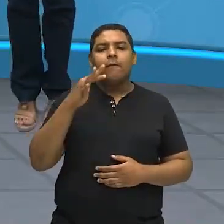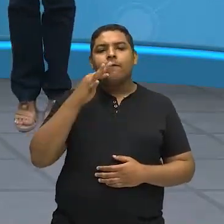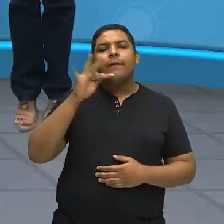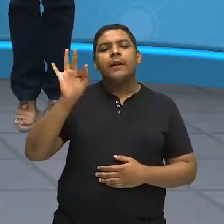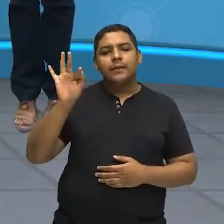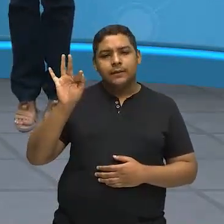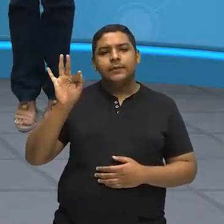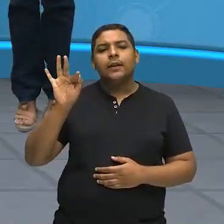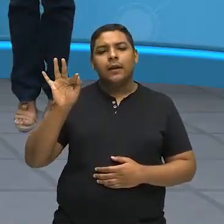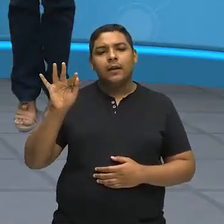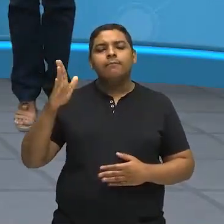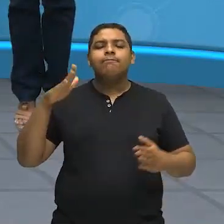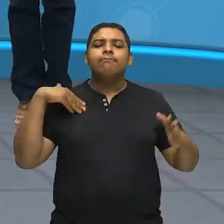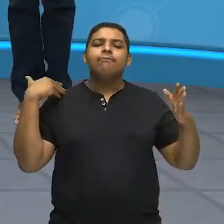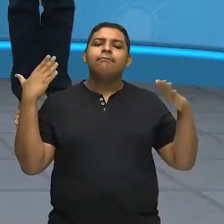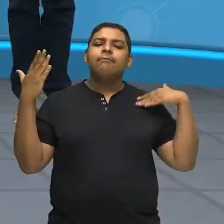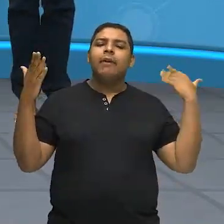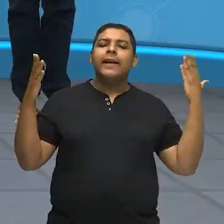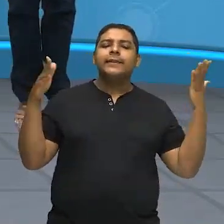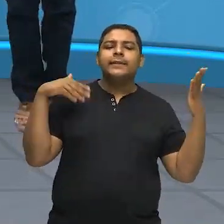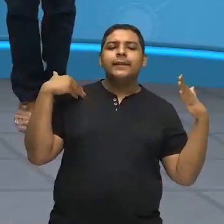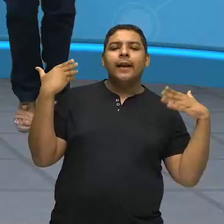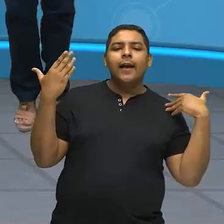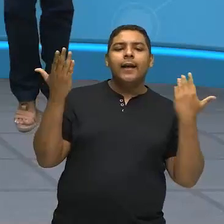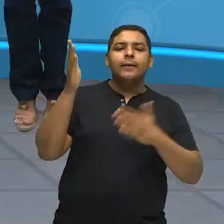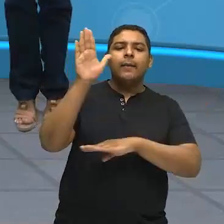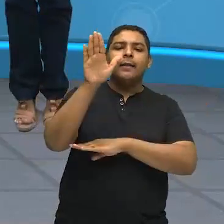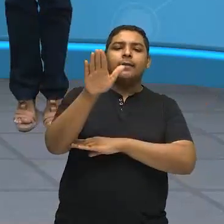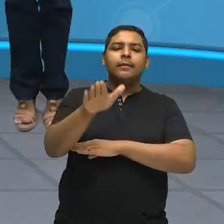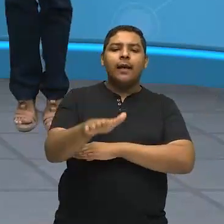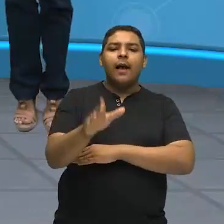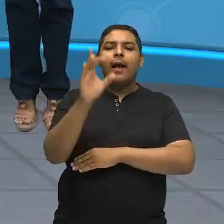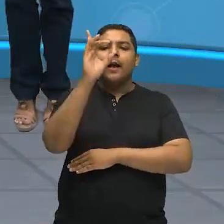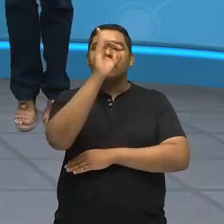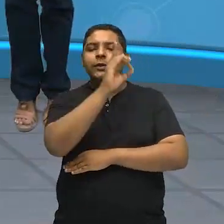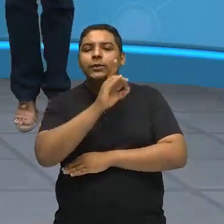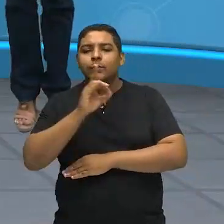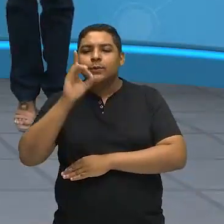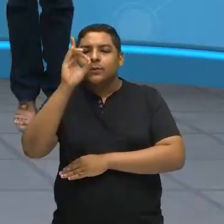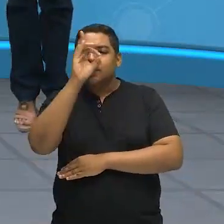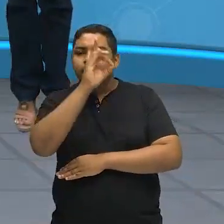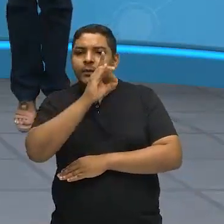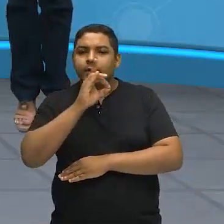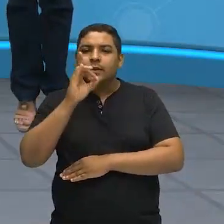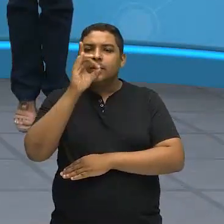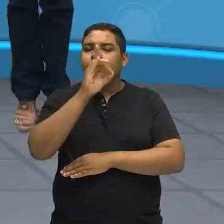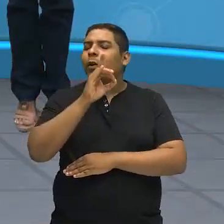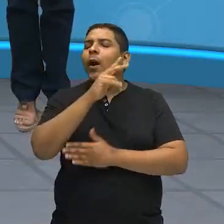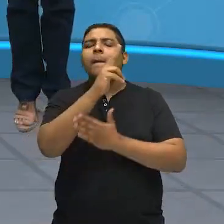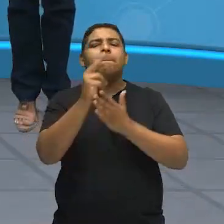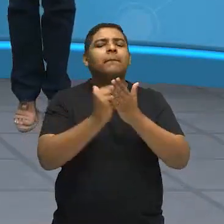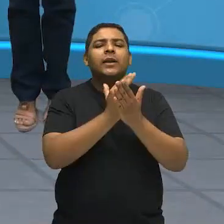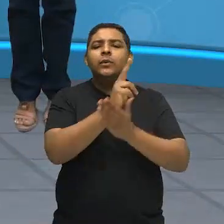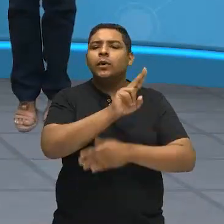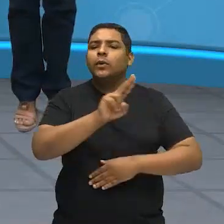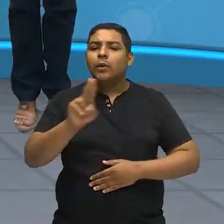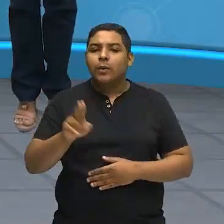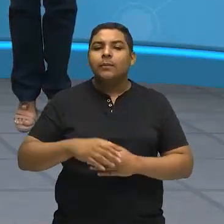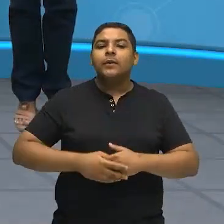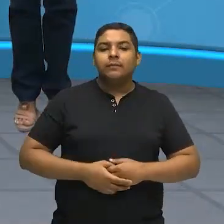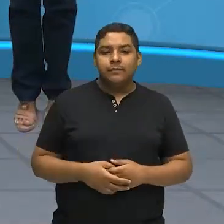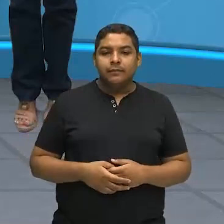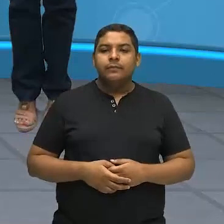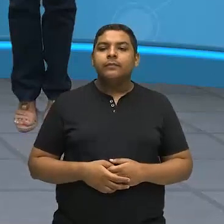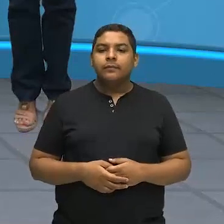franceses passeando numa tarde de domingo. Como que seria o nome dessa pintura? É Tarde de Domingo